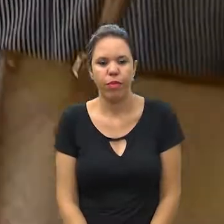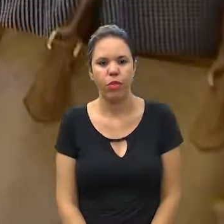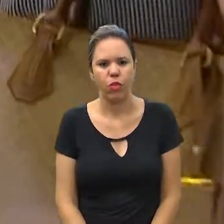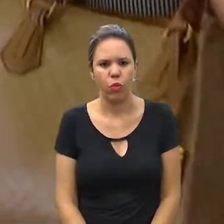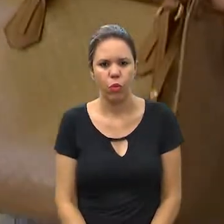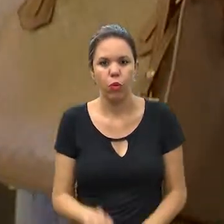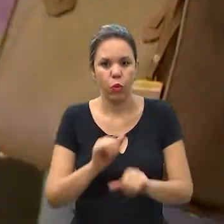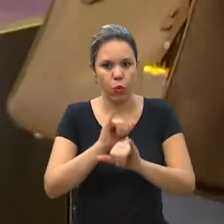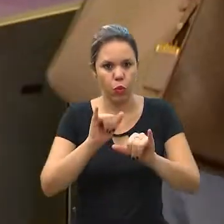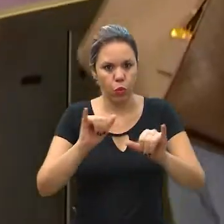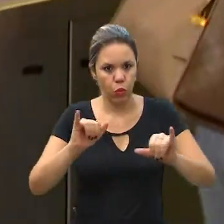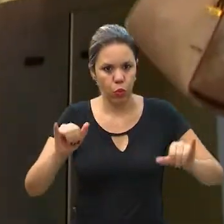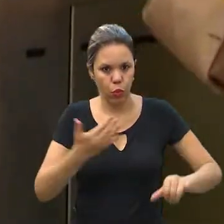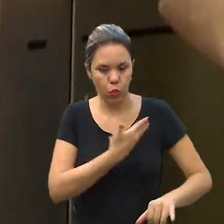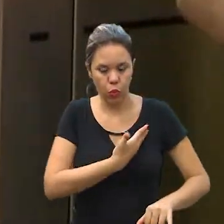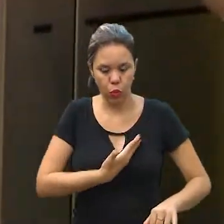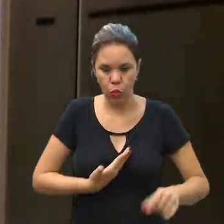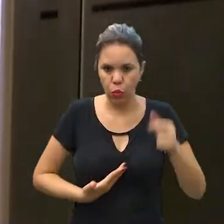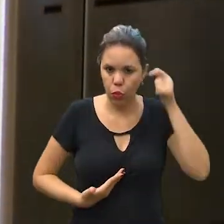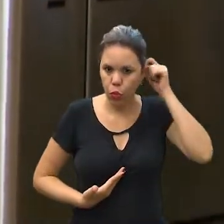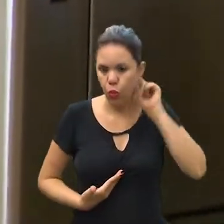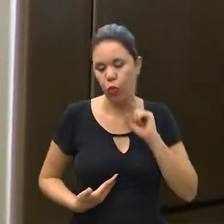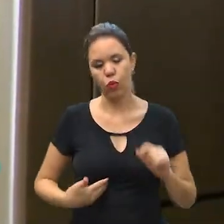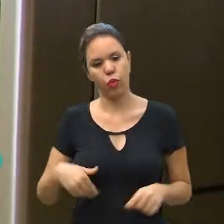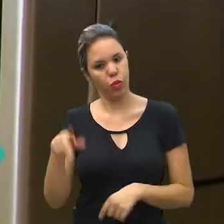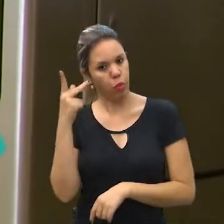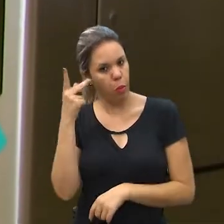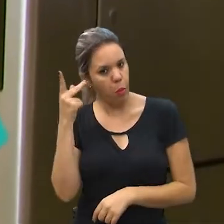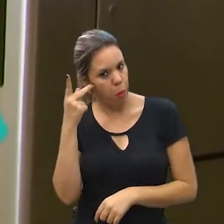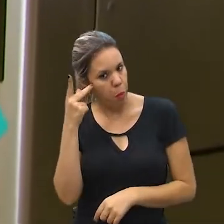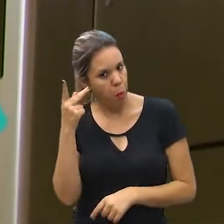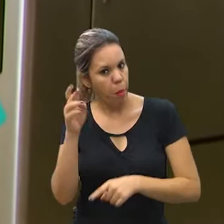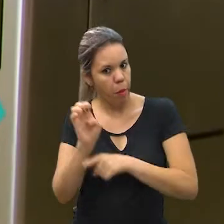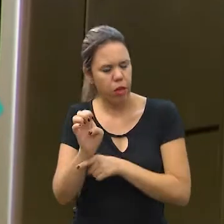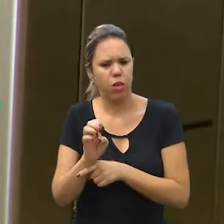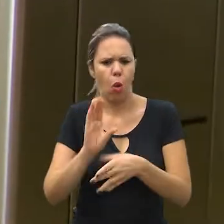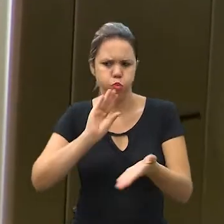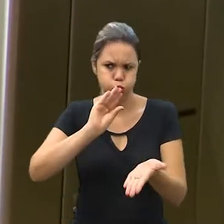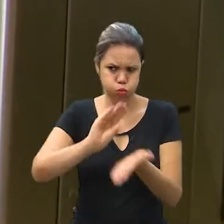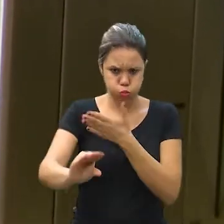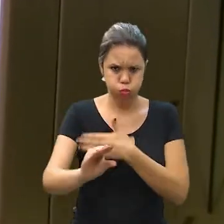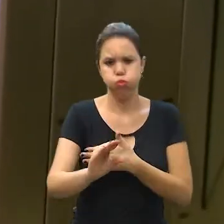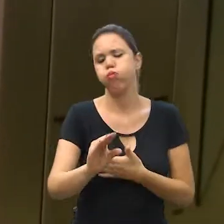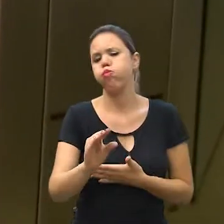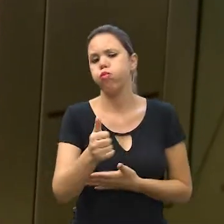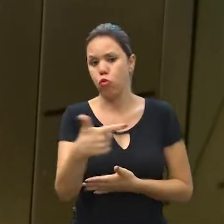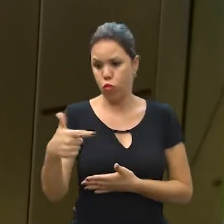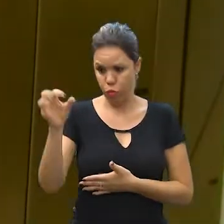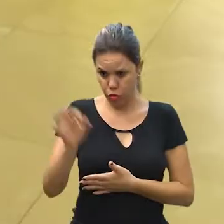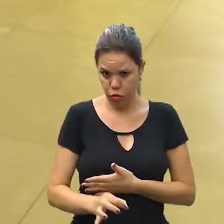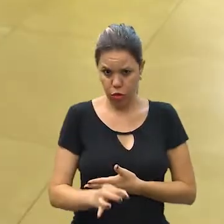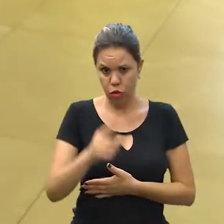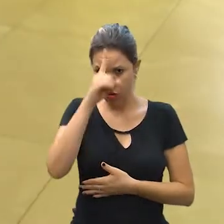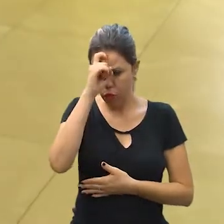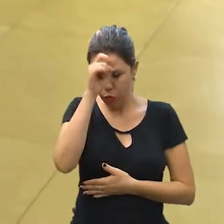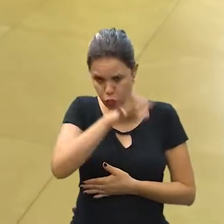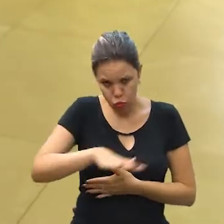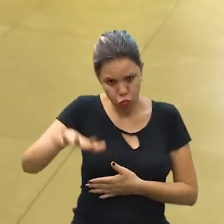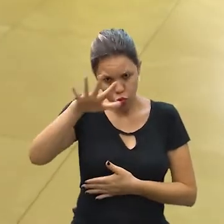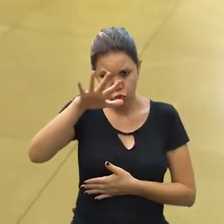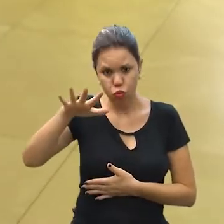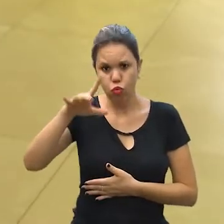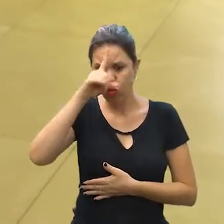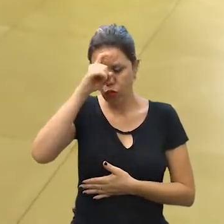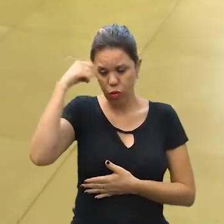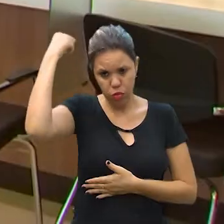O anúncio do governo de São Paulo do corte de 12% no repasse, que é feito aos hospitais filantrópicos e às santas casas de